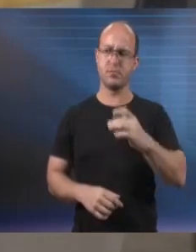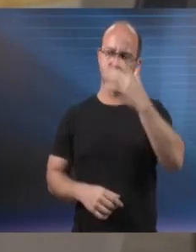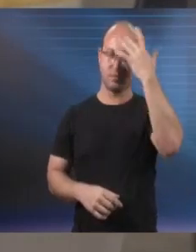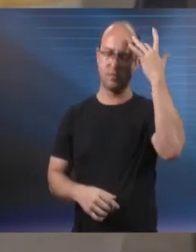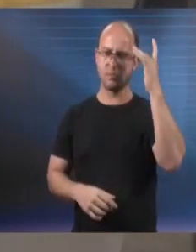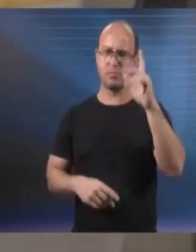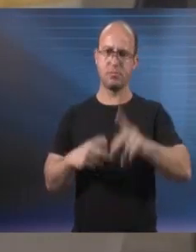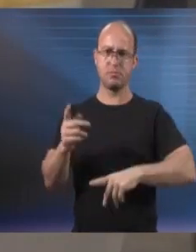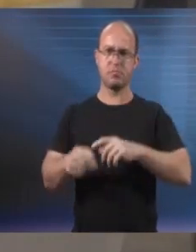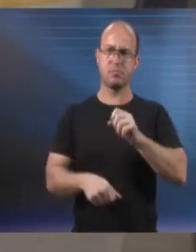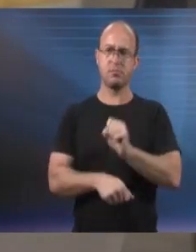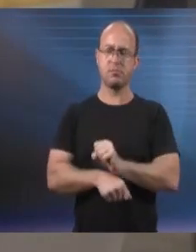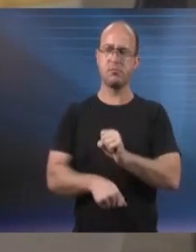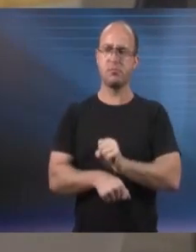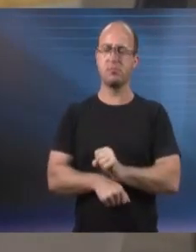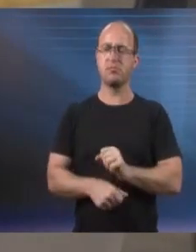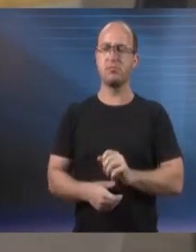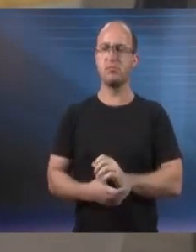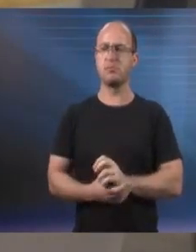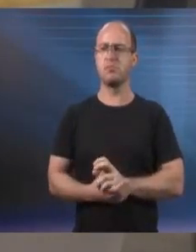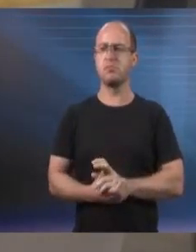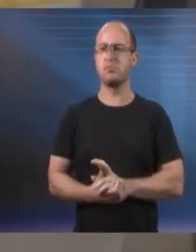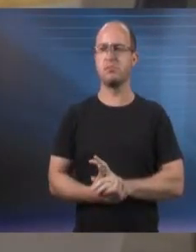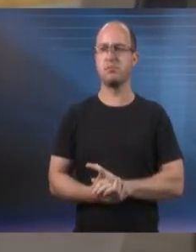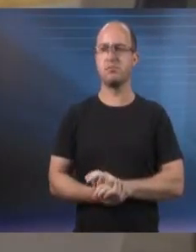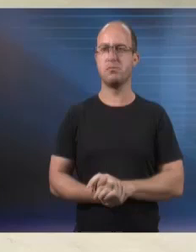Grande do Norte está esperando isso.